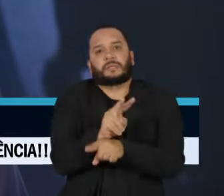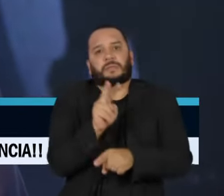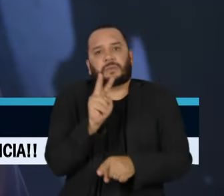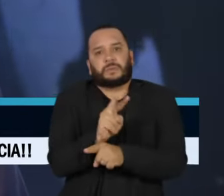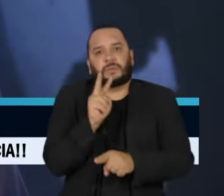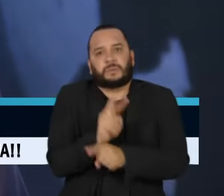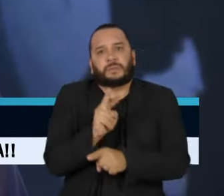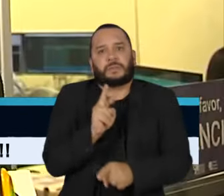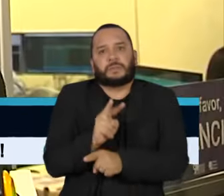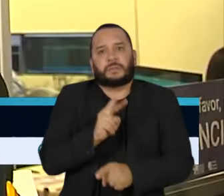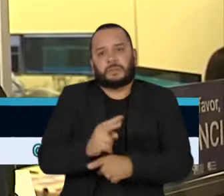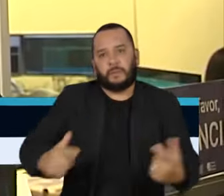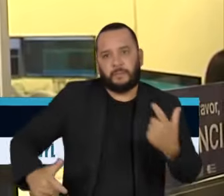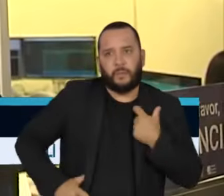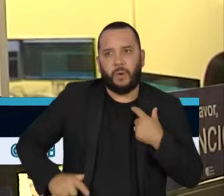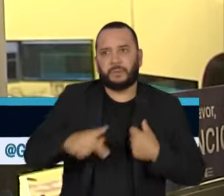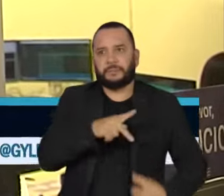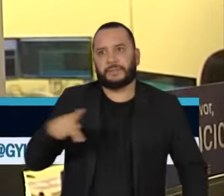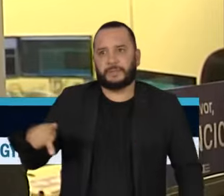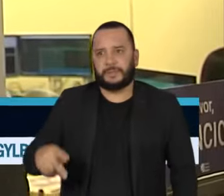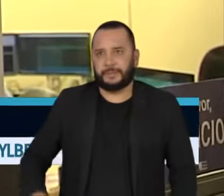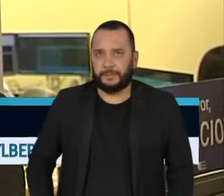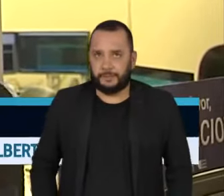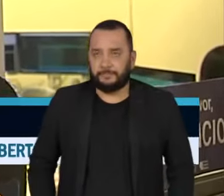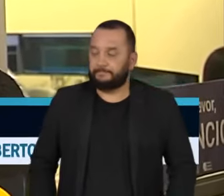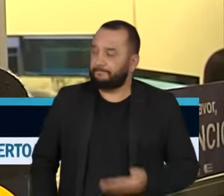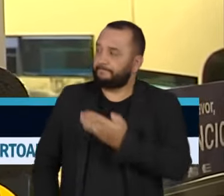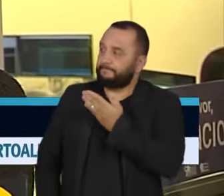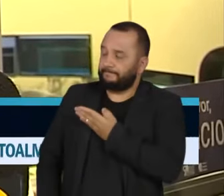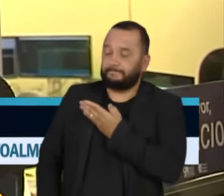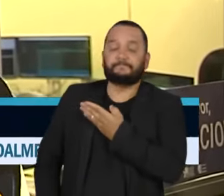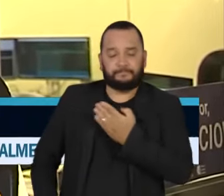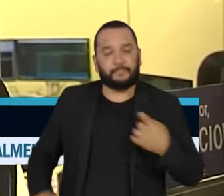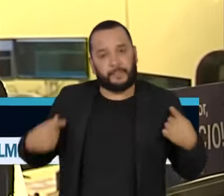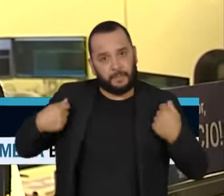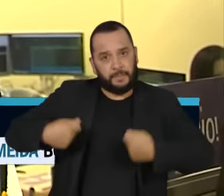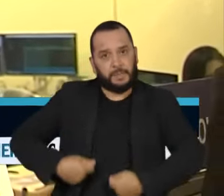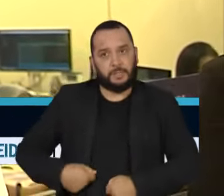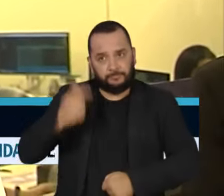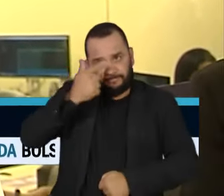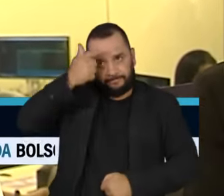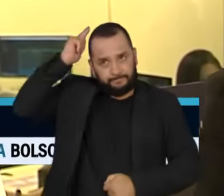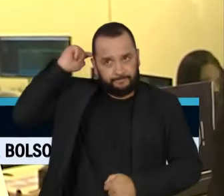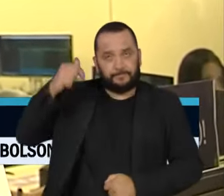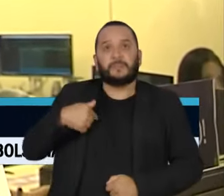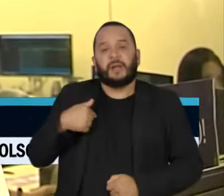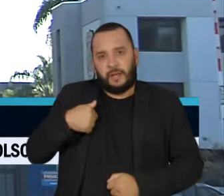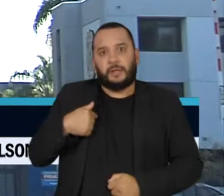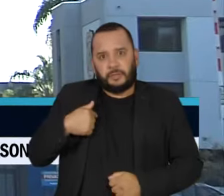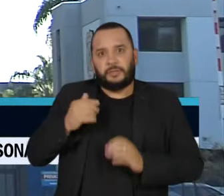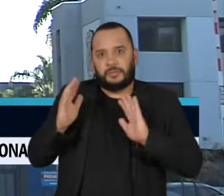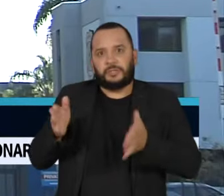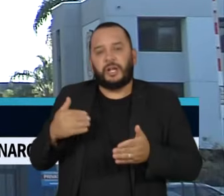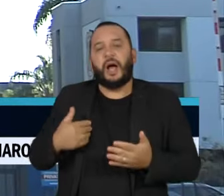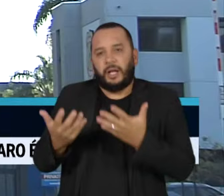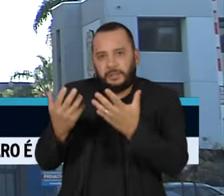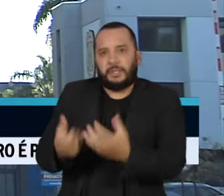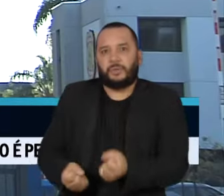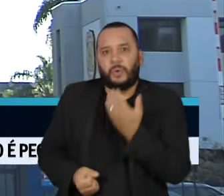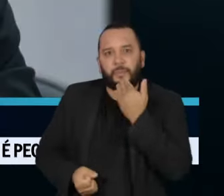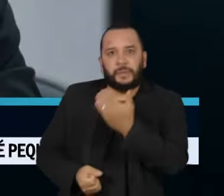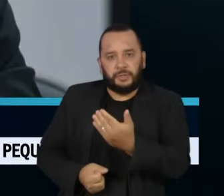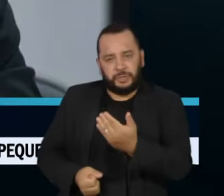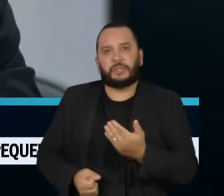posse presidencial. O ministro do Supremo Tribunal Federal, Alexandre de Moraes, atendeu o pedido do futuro diretor-geral